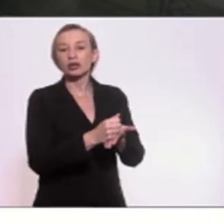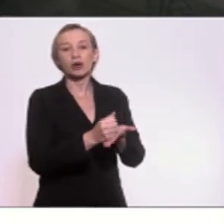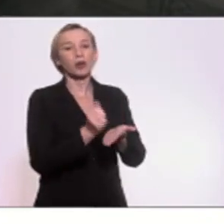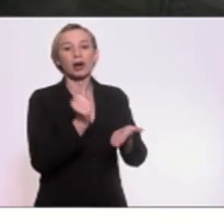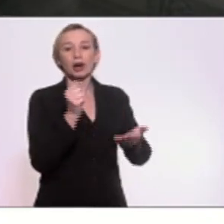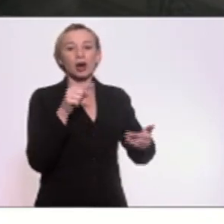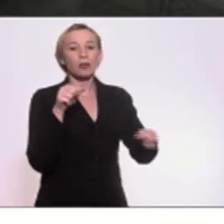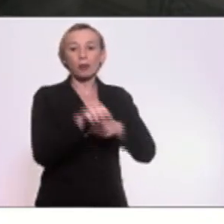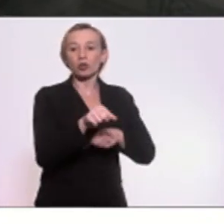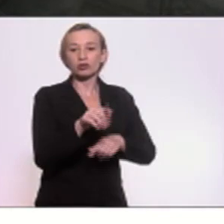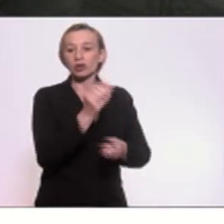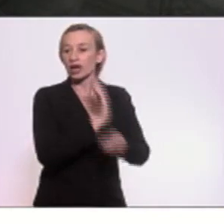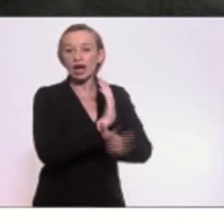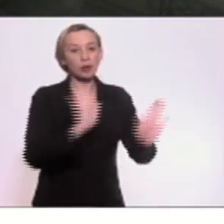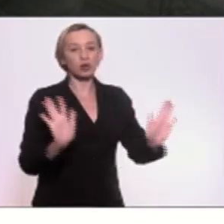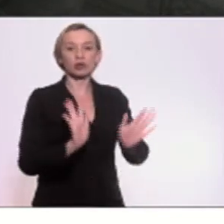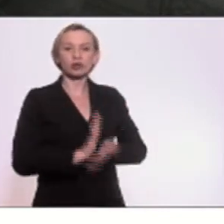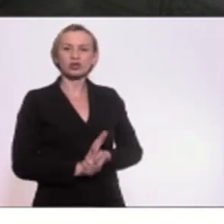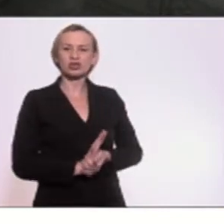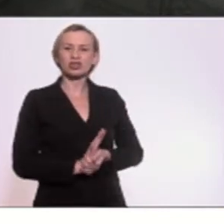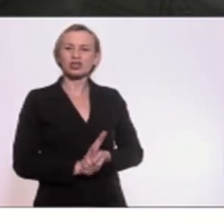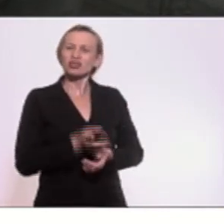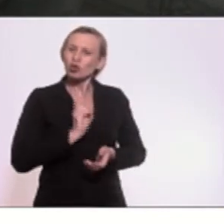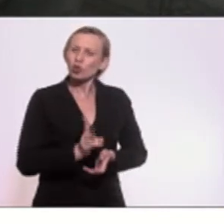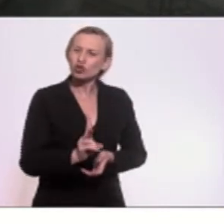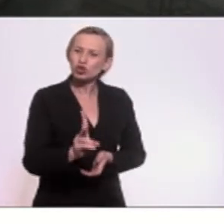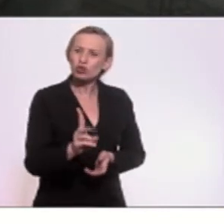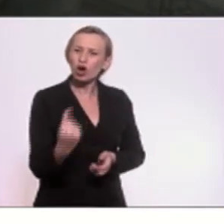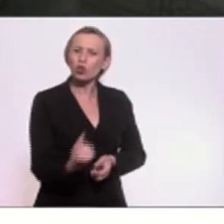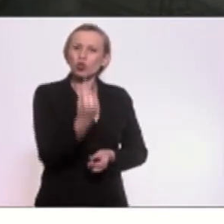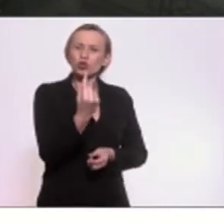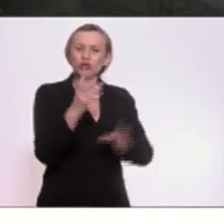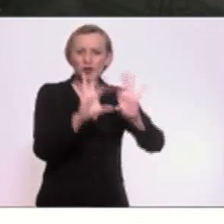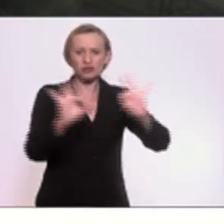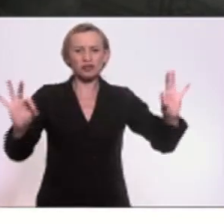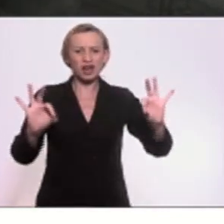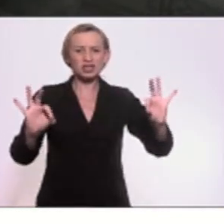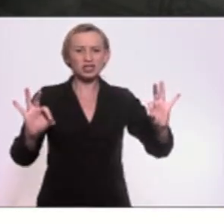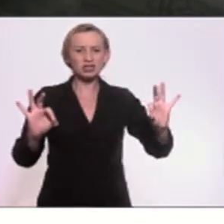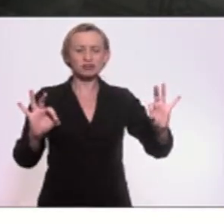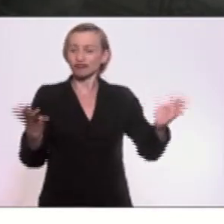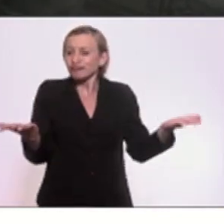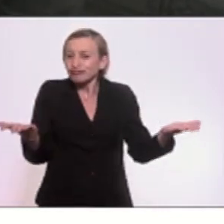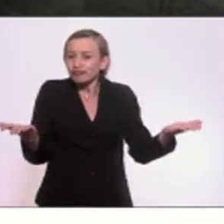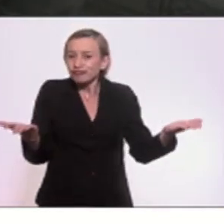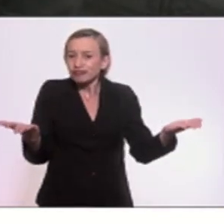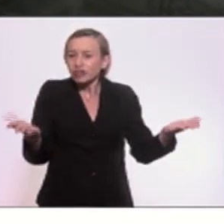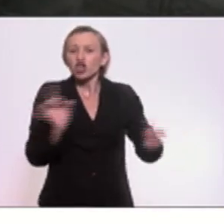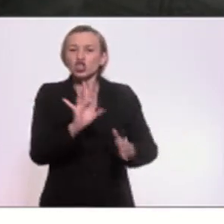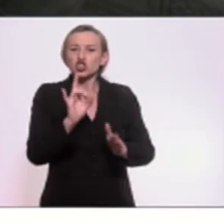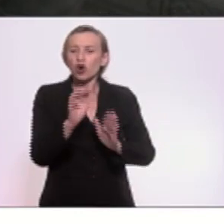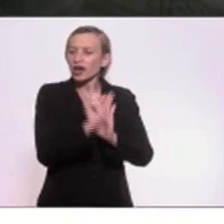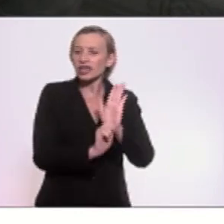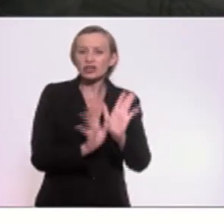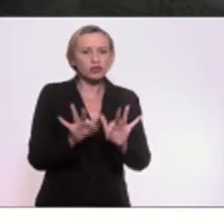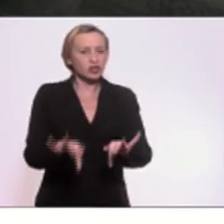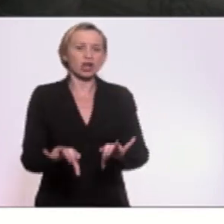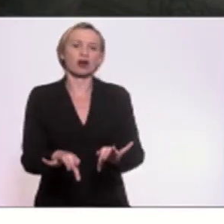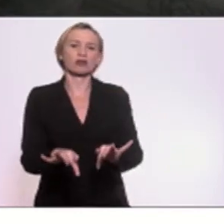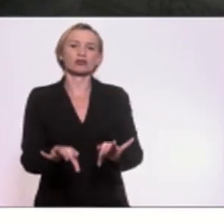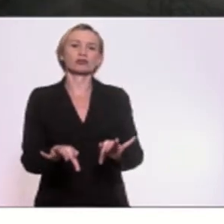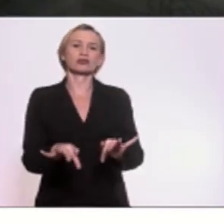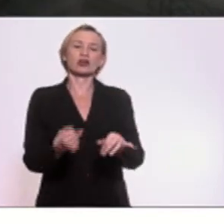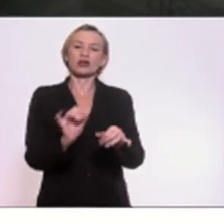Ponto. Parou. Em vez de fazer um parágrafo único, continua no artigo. Então, acho que valeria a pena só a redação final fazer